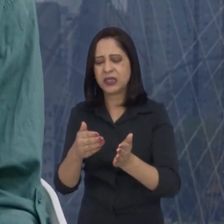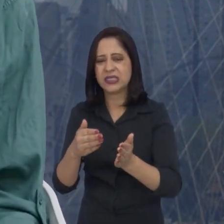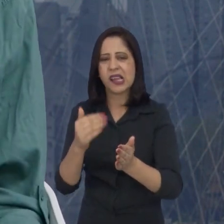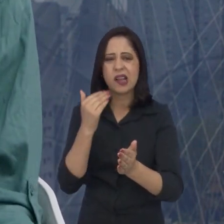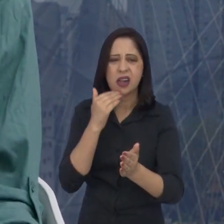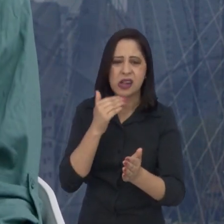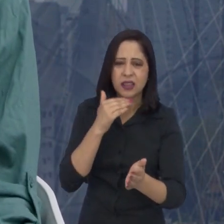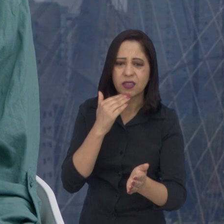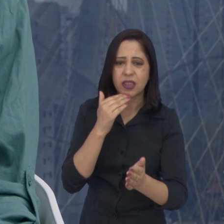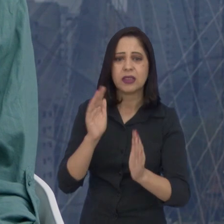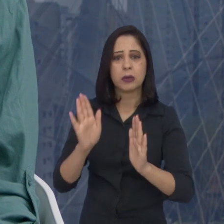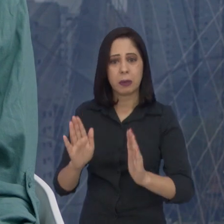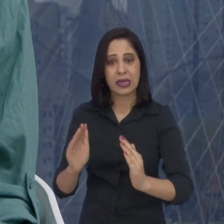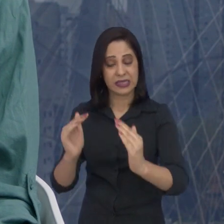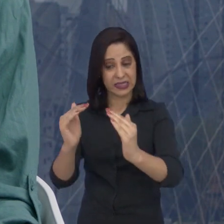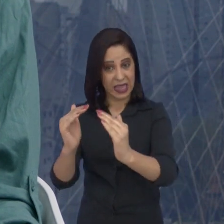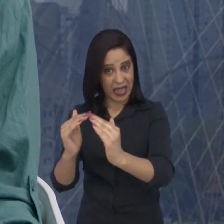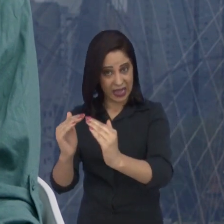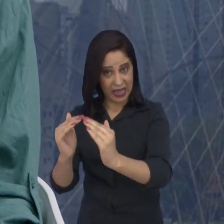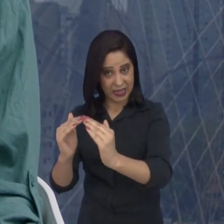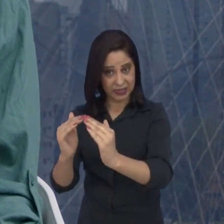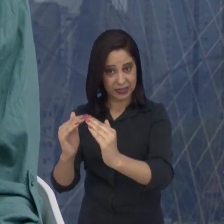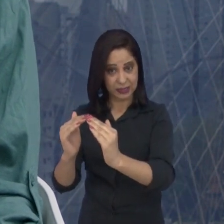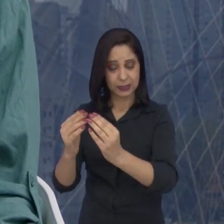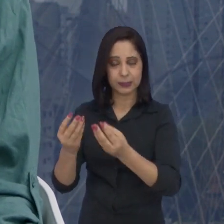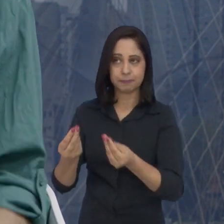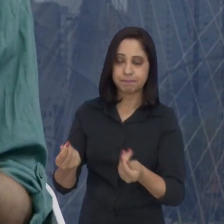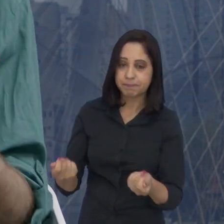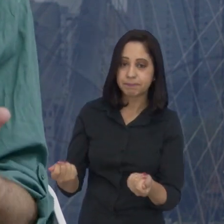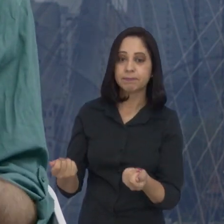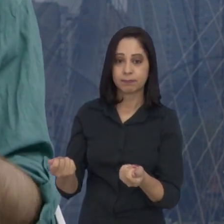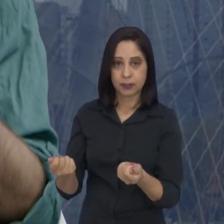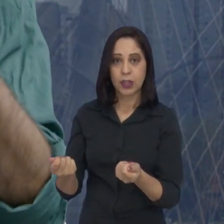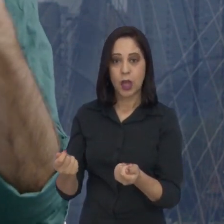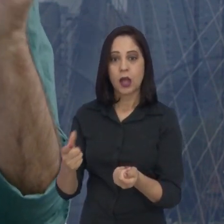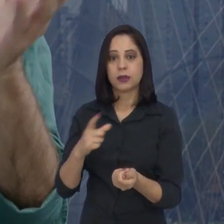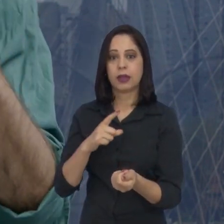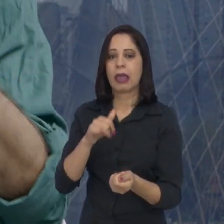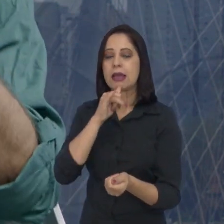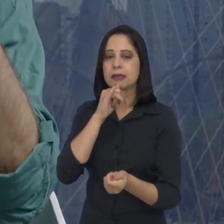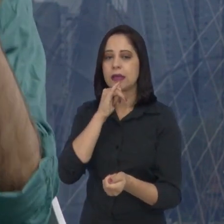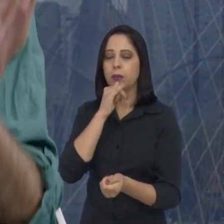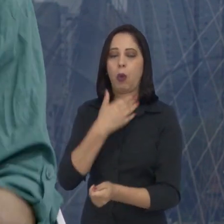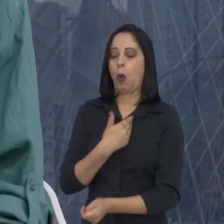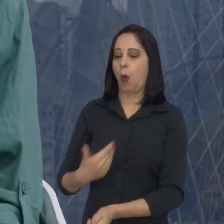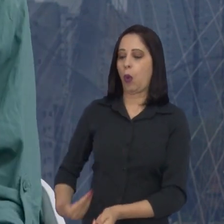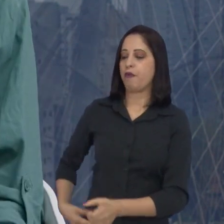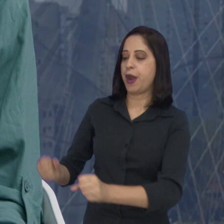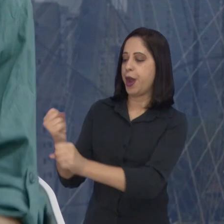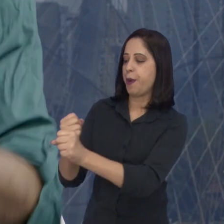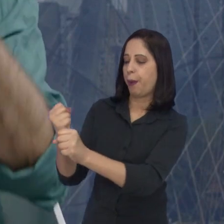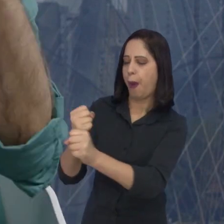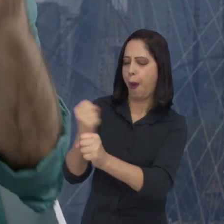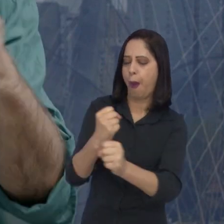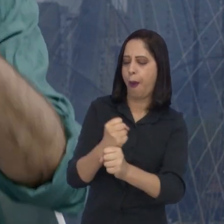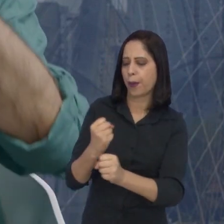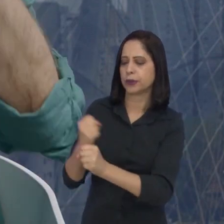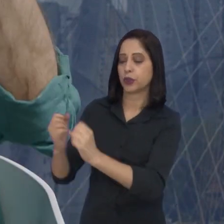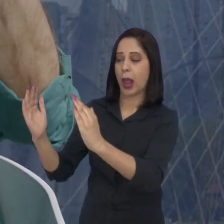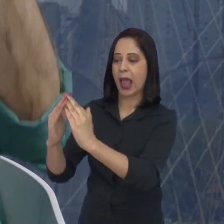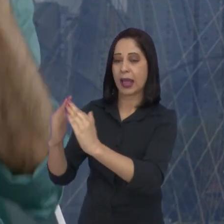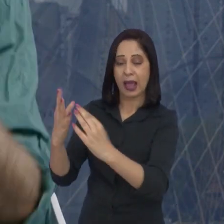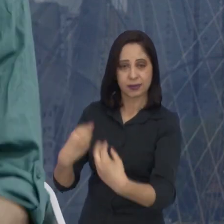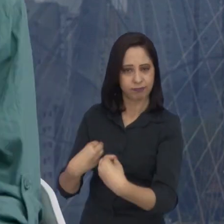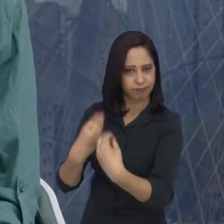aquela produzida por programas habitacionais ao longo aí de no mínimo 50 anos, desde BNH